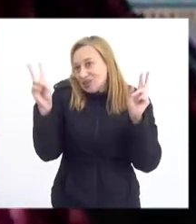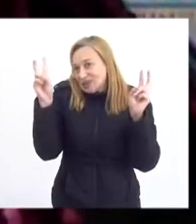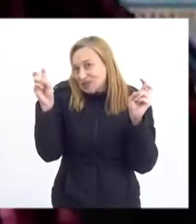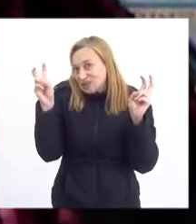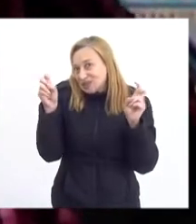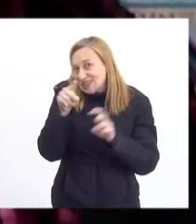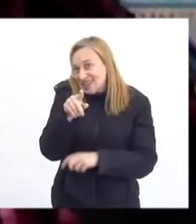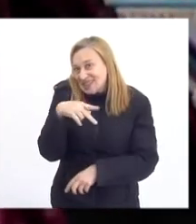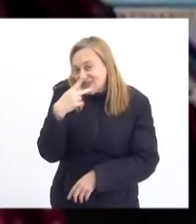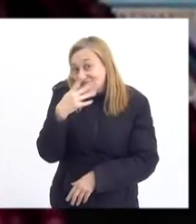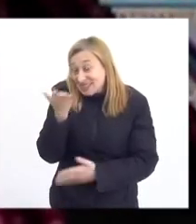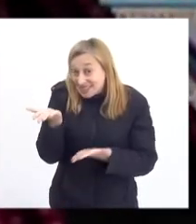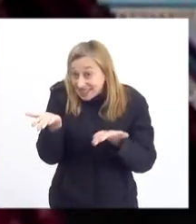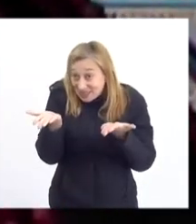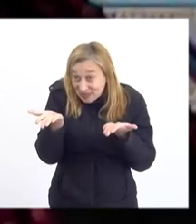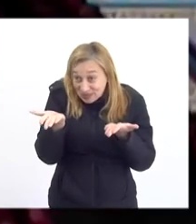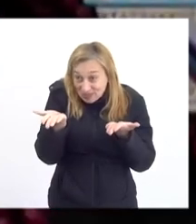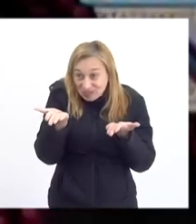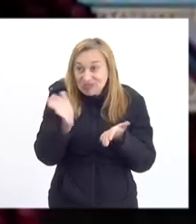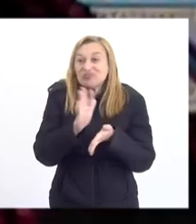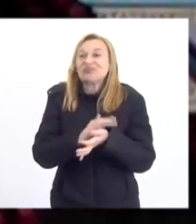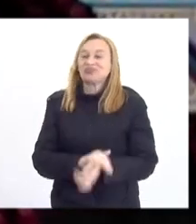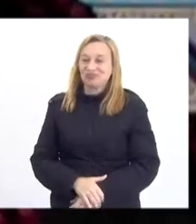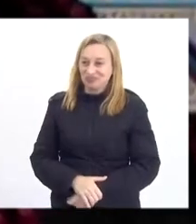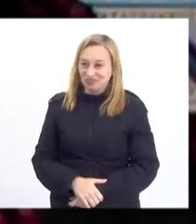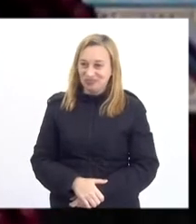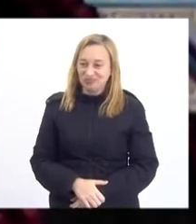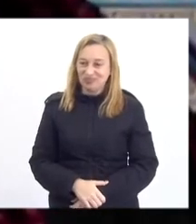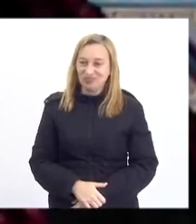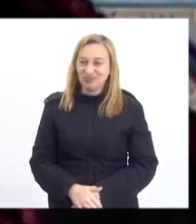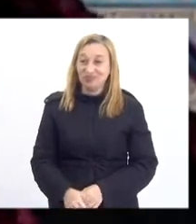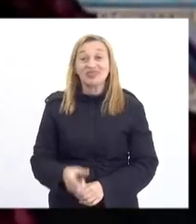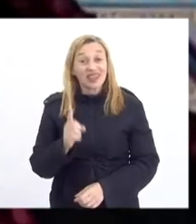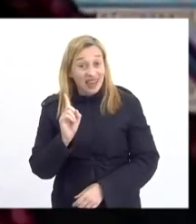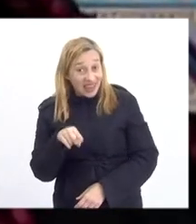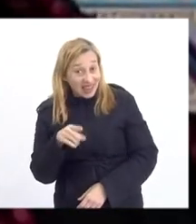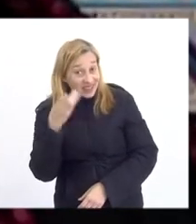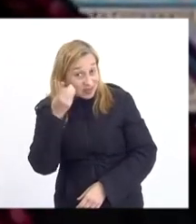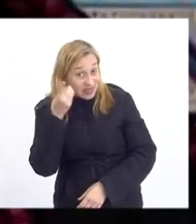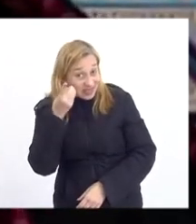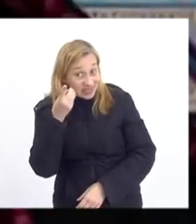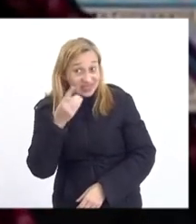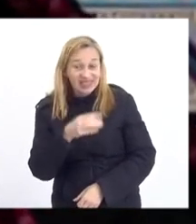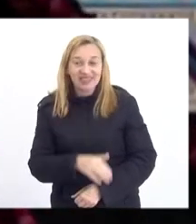ele ia falar. Então, eu... Era sobre isso, deputado?